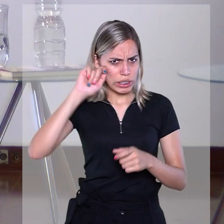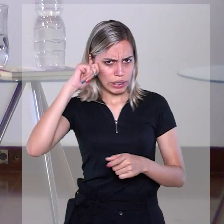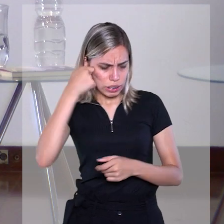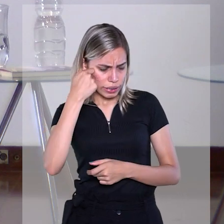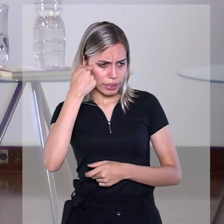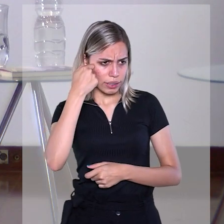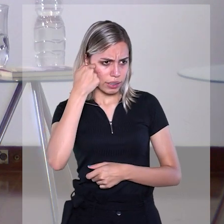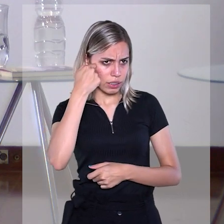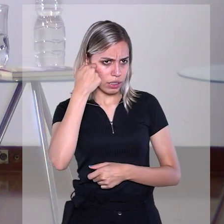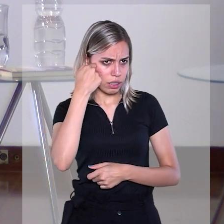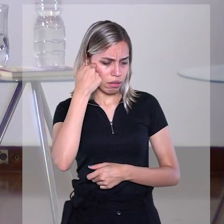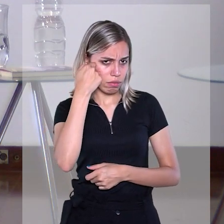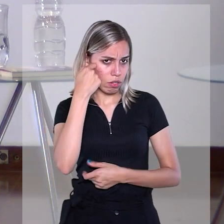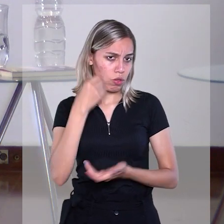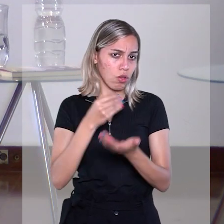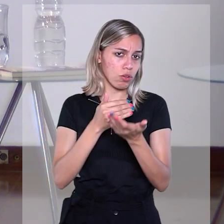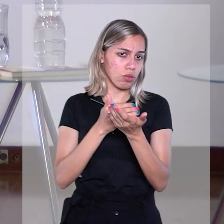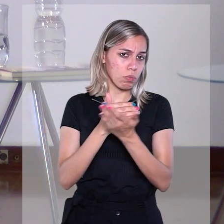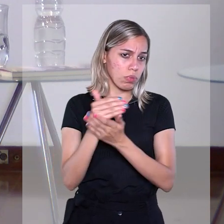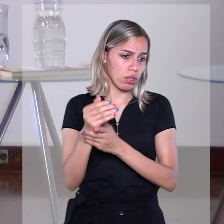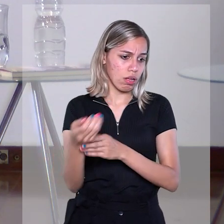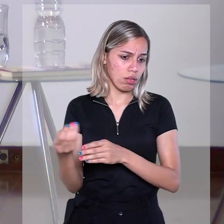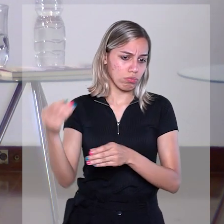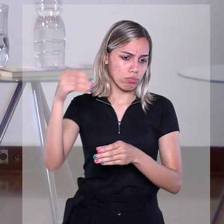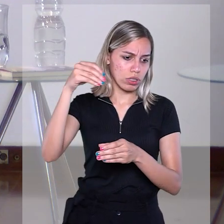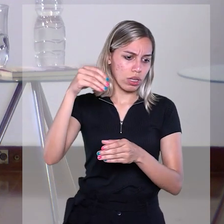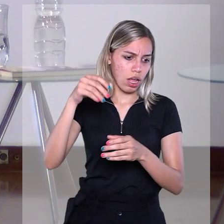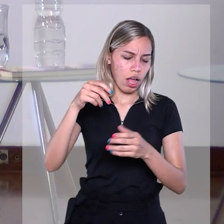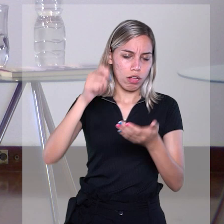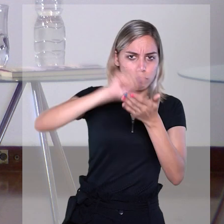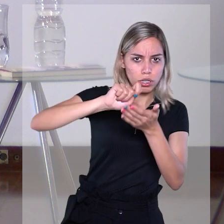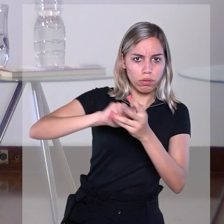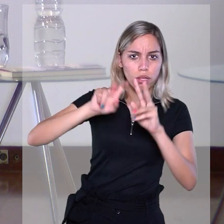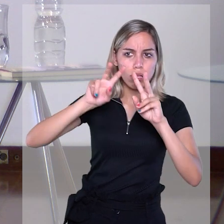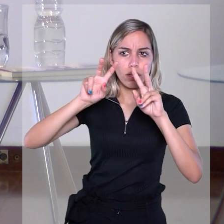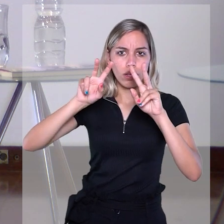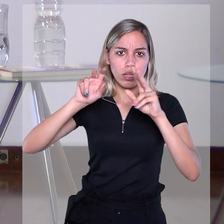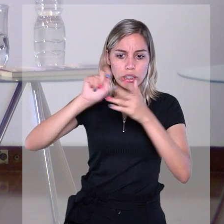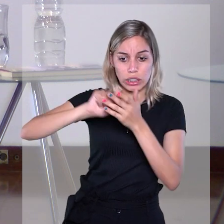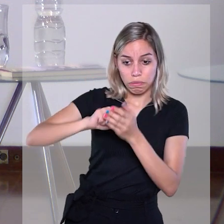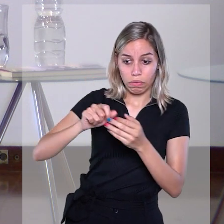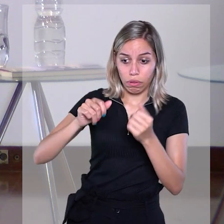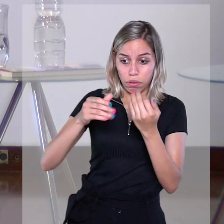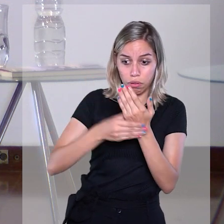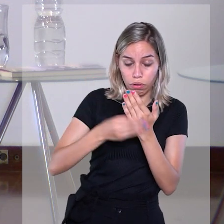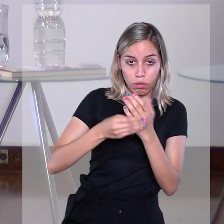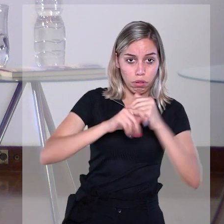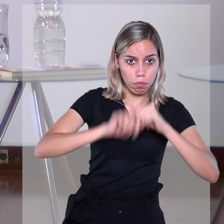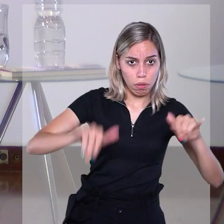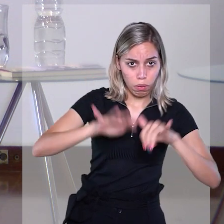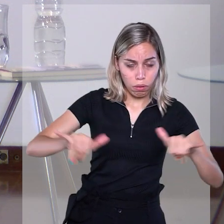tomaram na literatura nos últimos 5, 6 anos, sabe? Desde que ali o